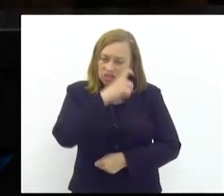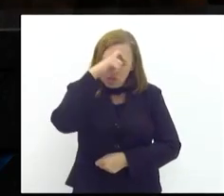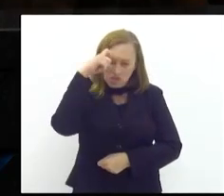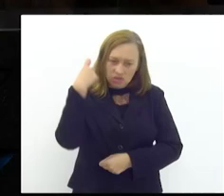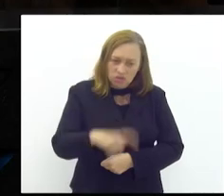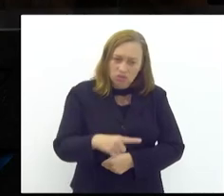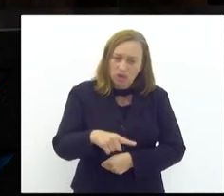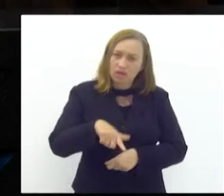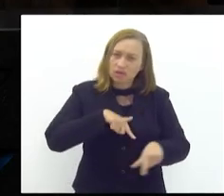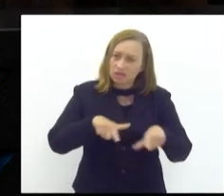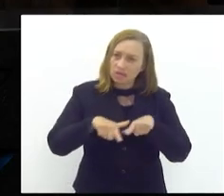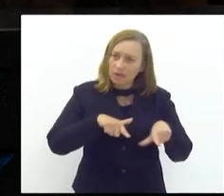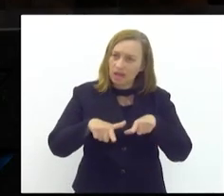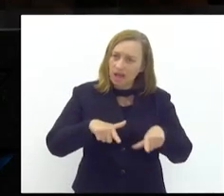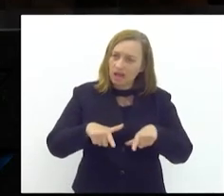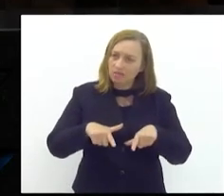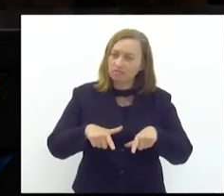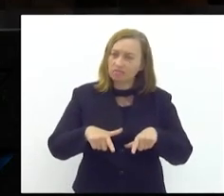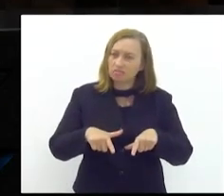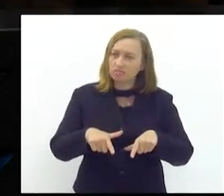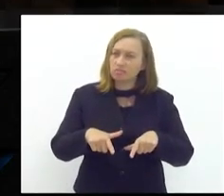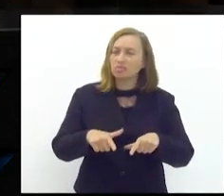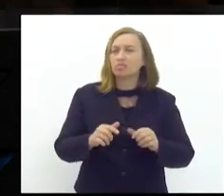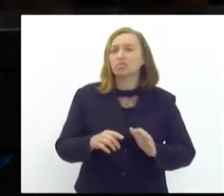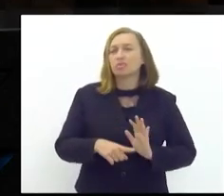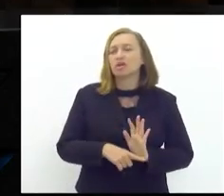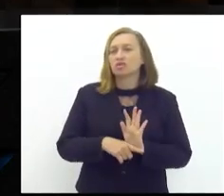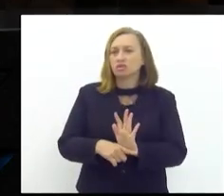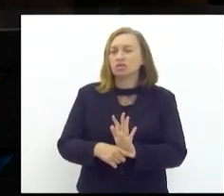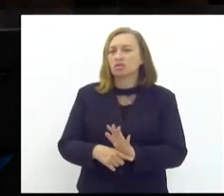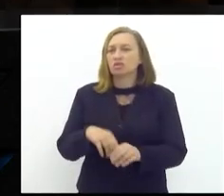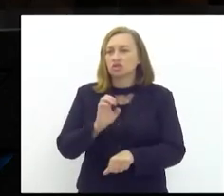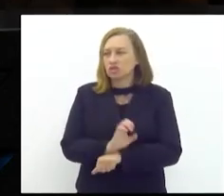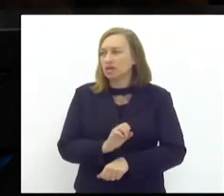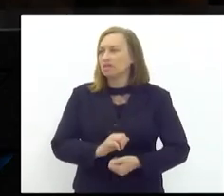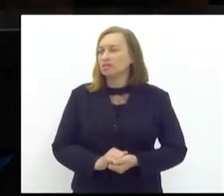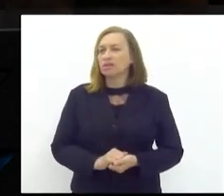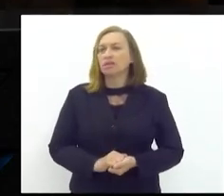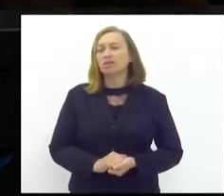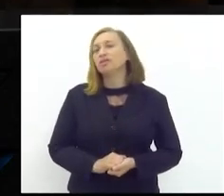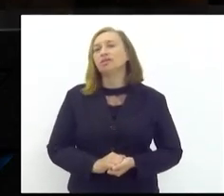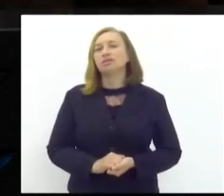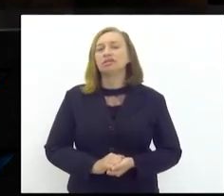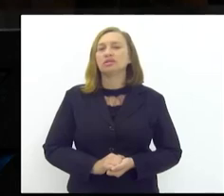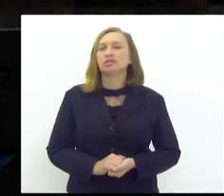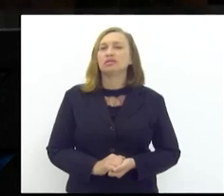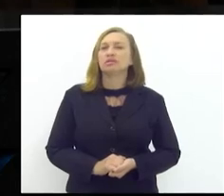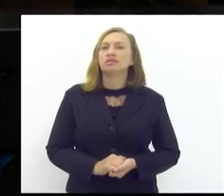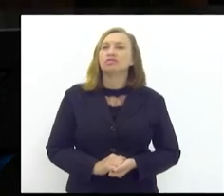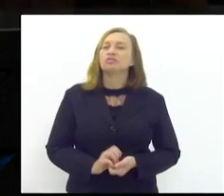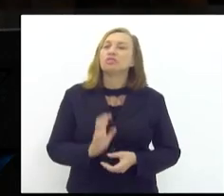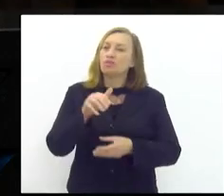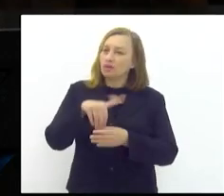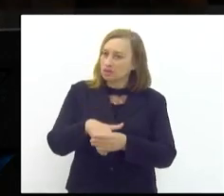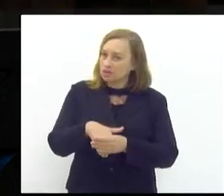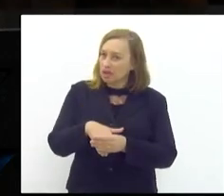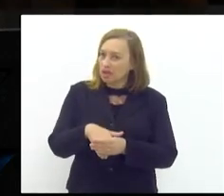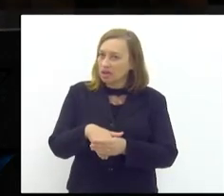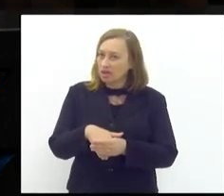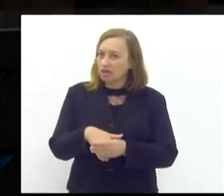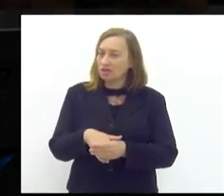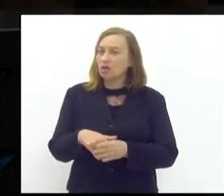do estado não tem nada contra tanto é que não vou voltar a favor do projeto